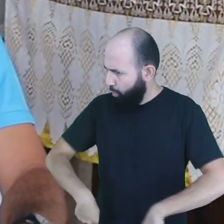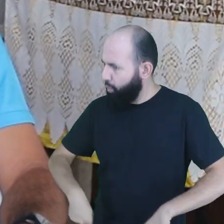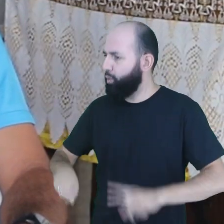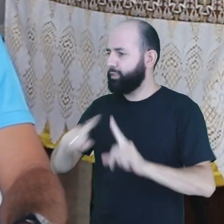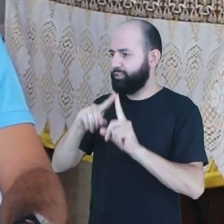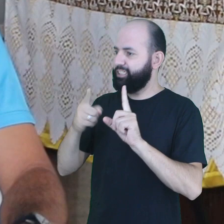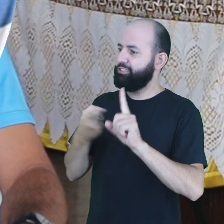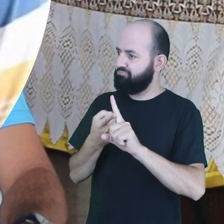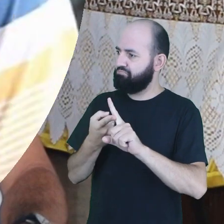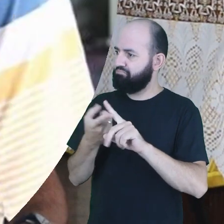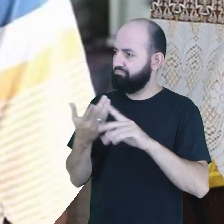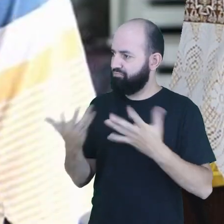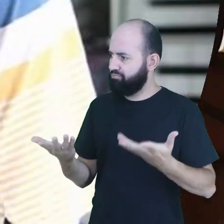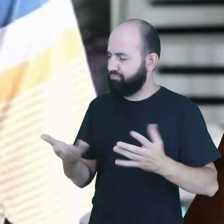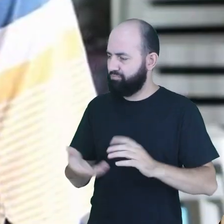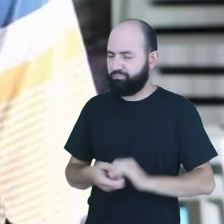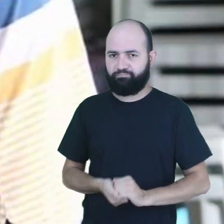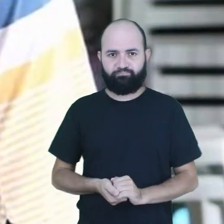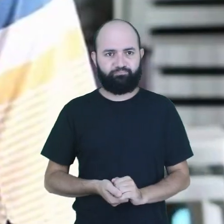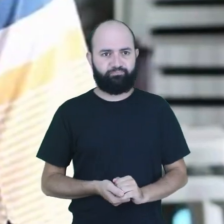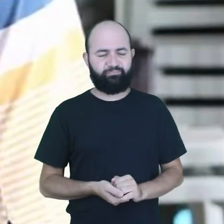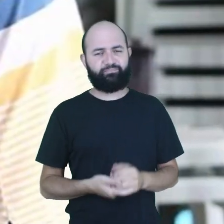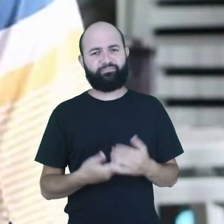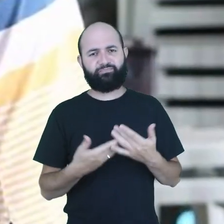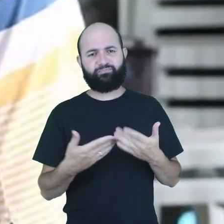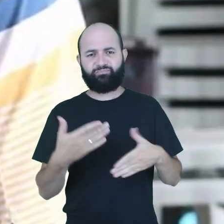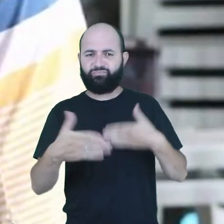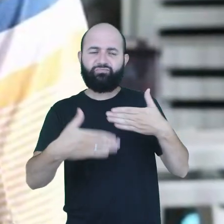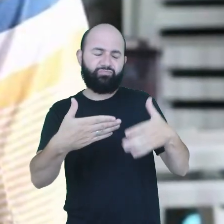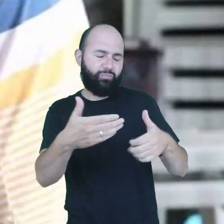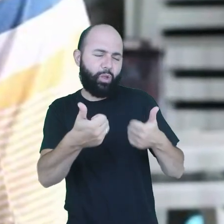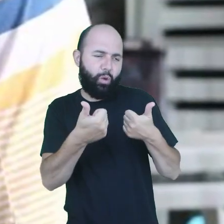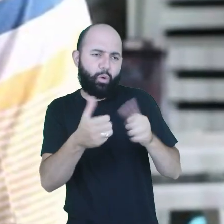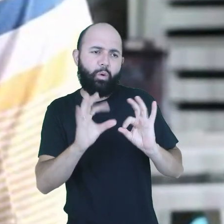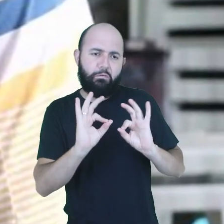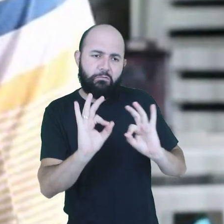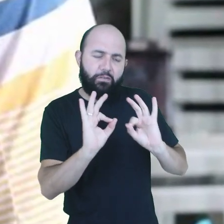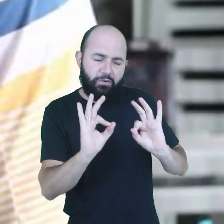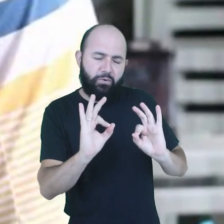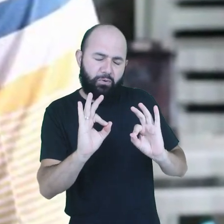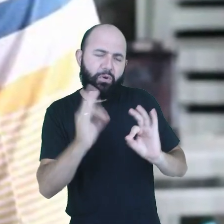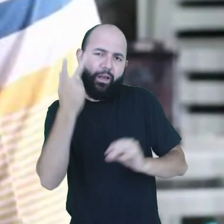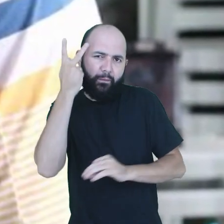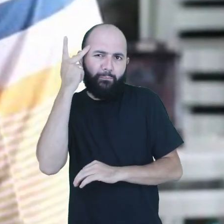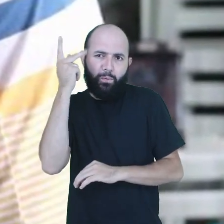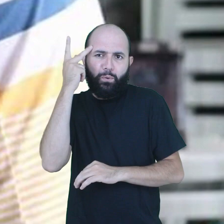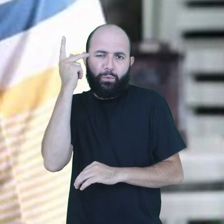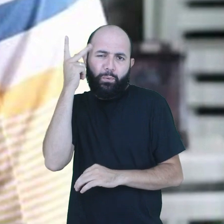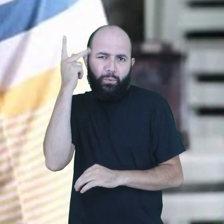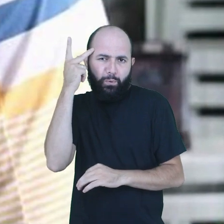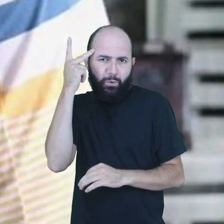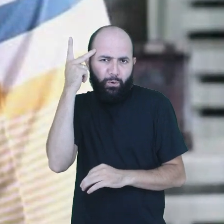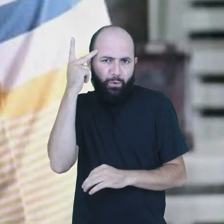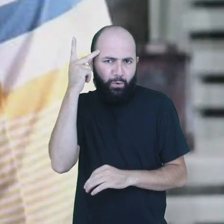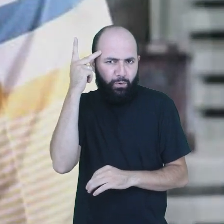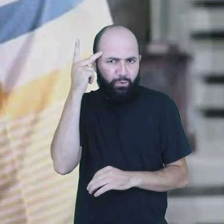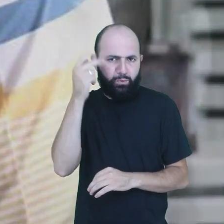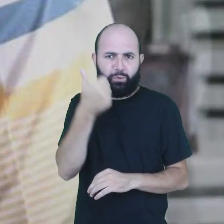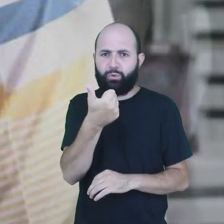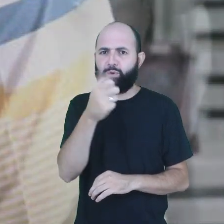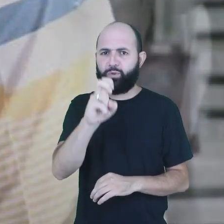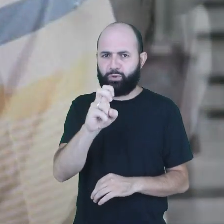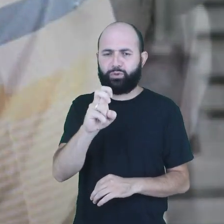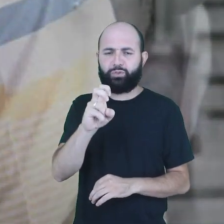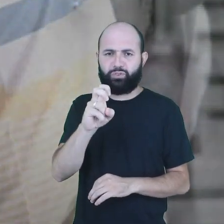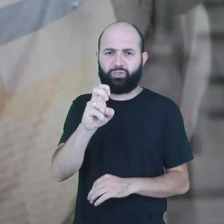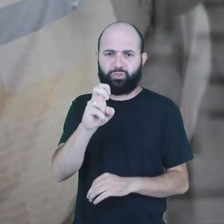a gente tá grávidos. E tava tudo joia, tudo normal, uns 15